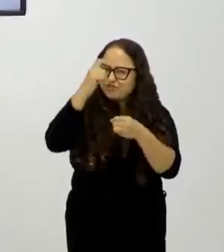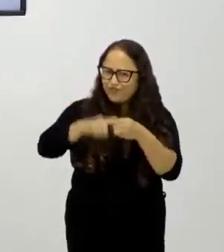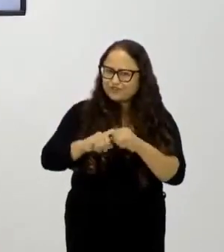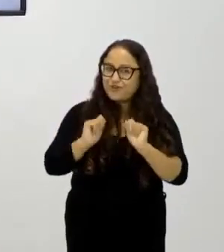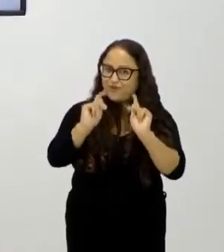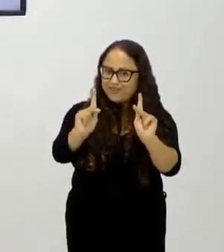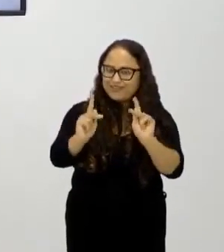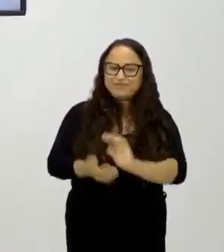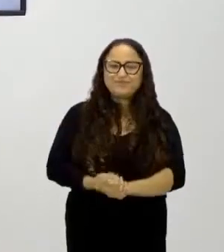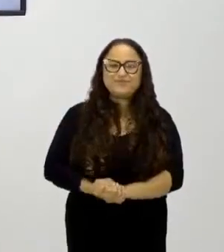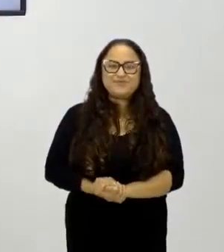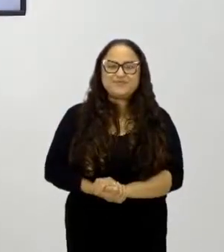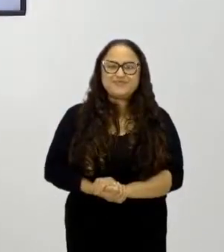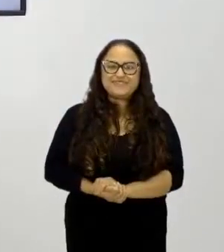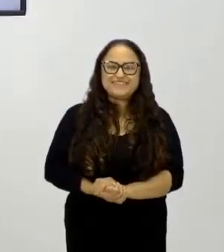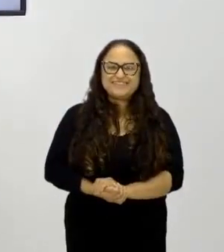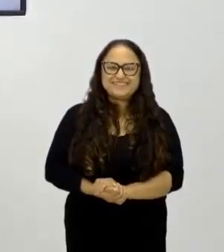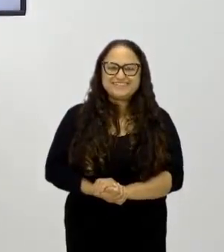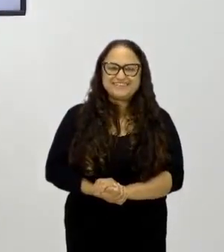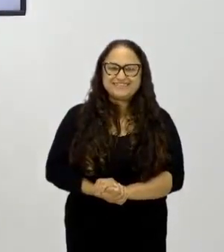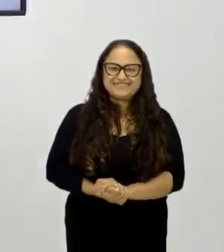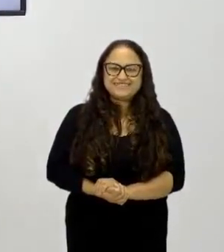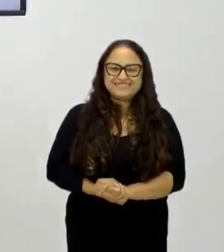um pouco mais. Video time!